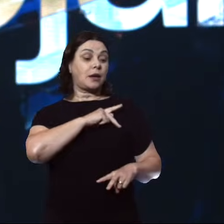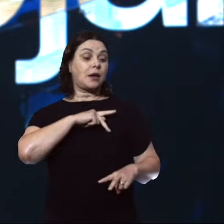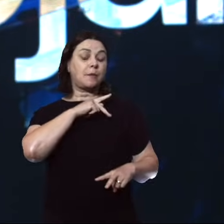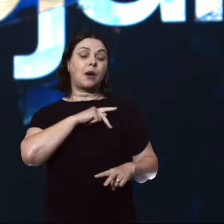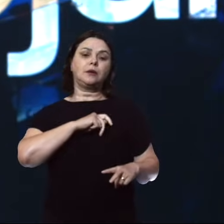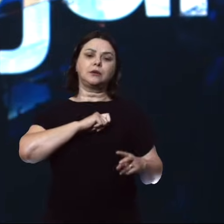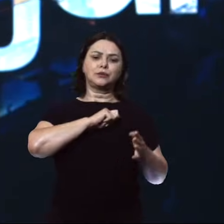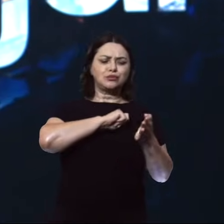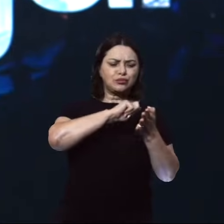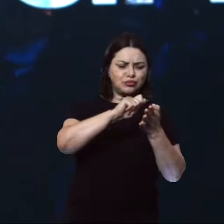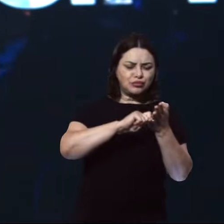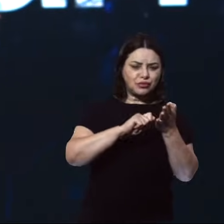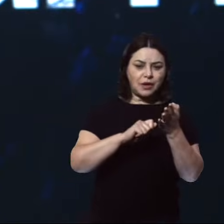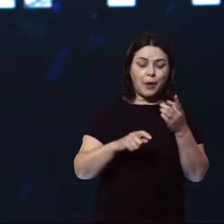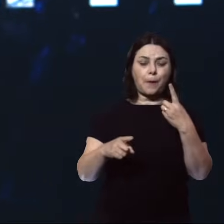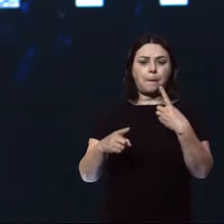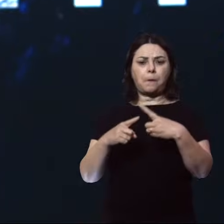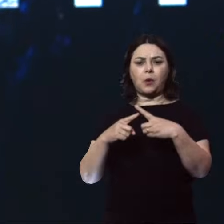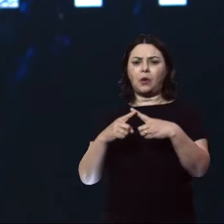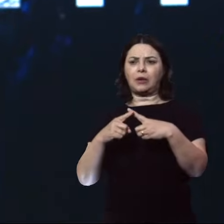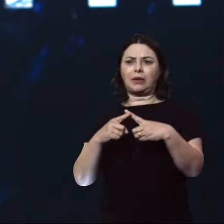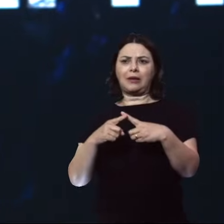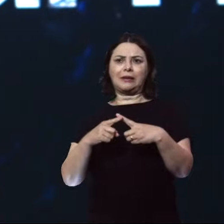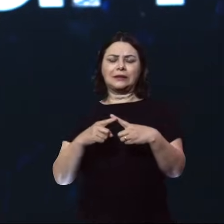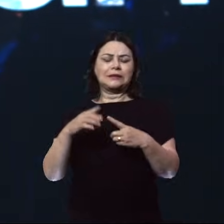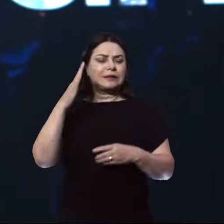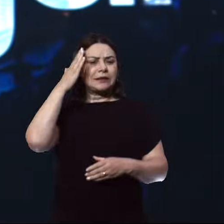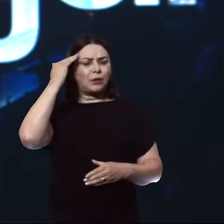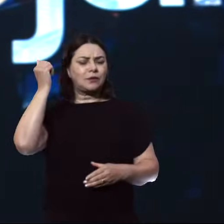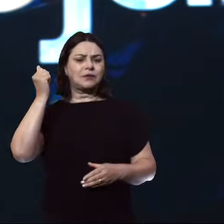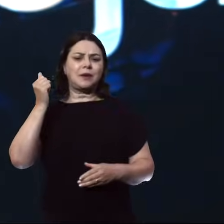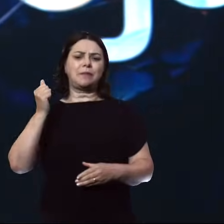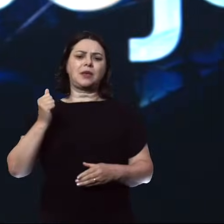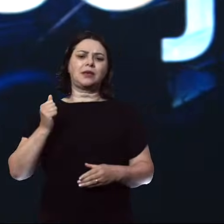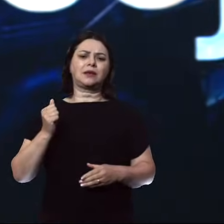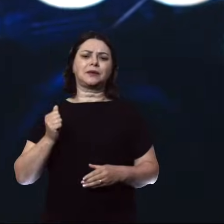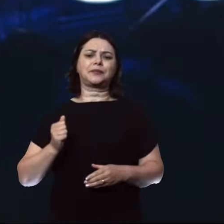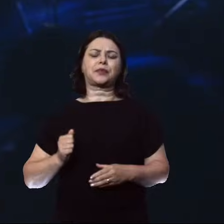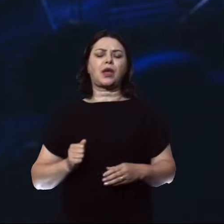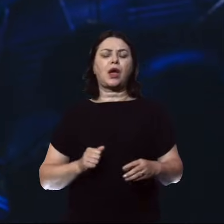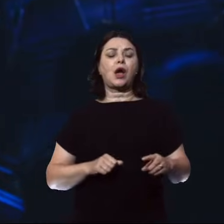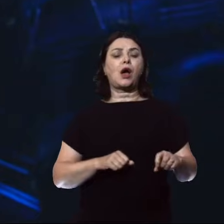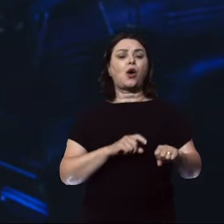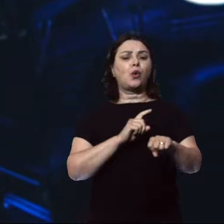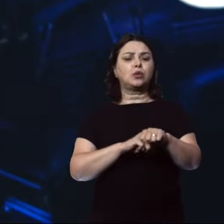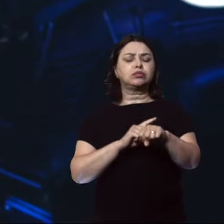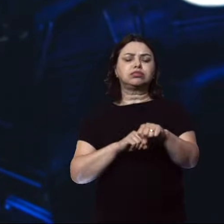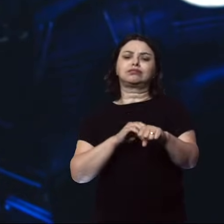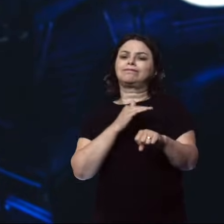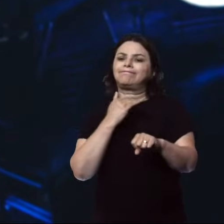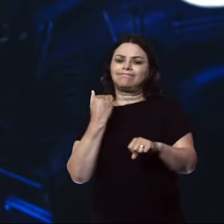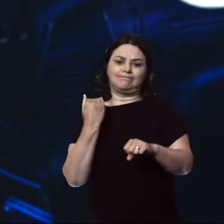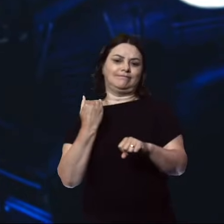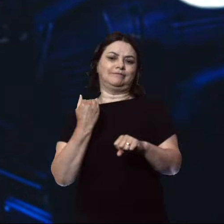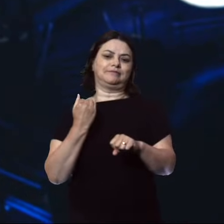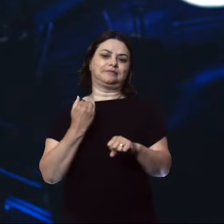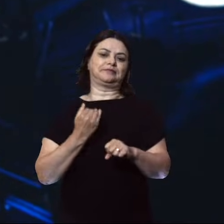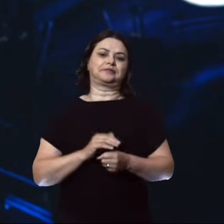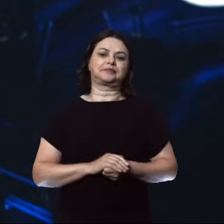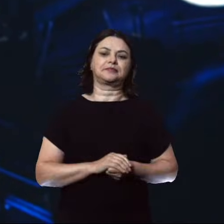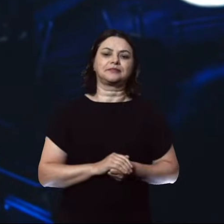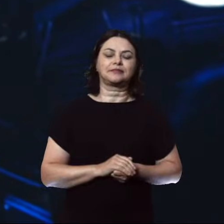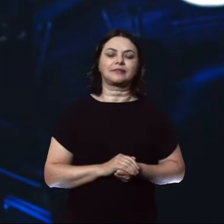tem de vida ainda. Porque ele sabe que Nero, em pouco tempo, vai ceifar a sua vida. E ele não